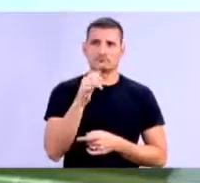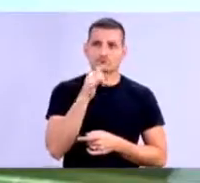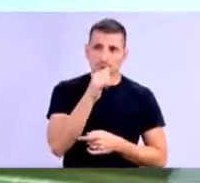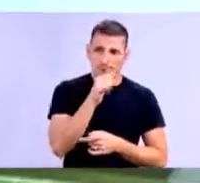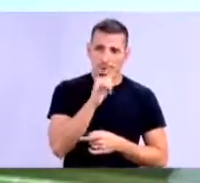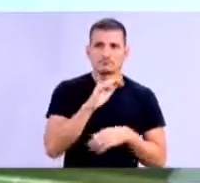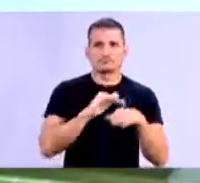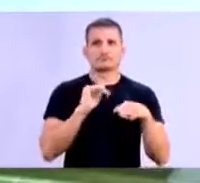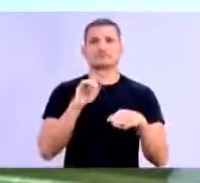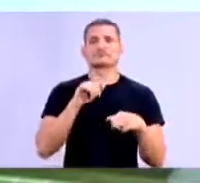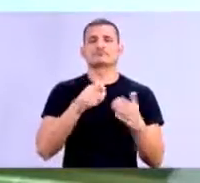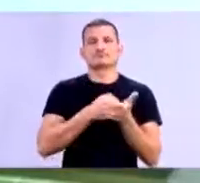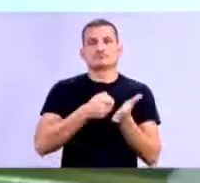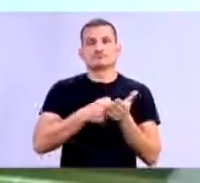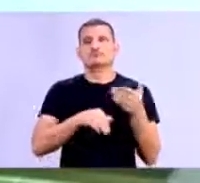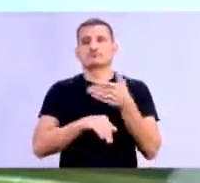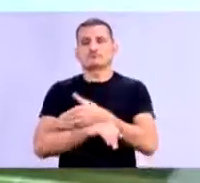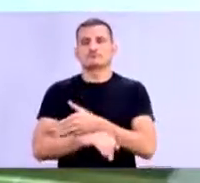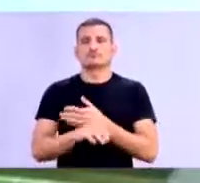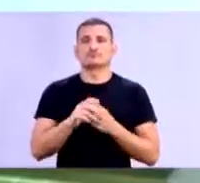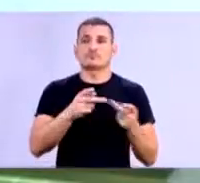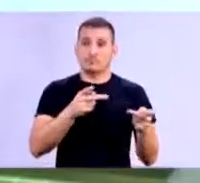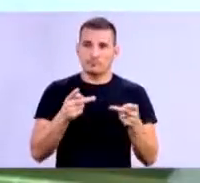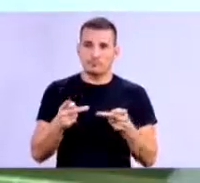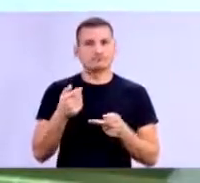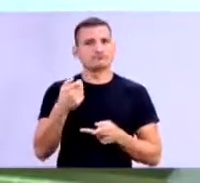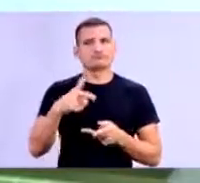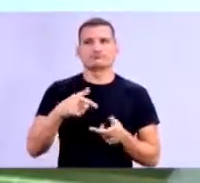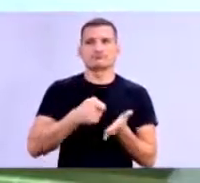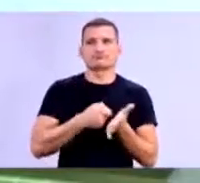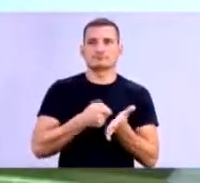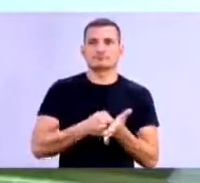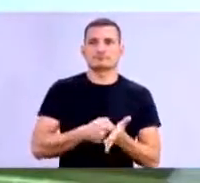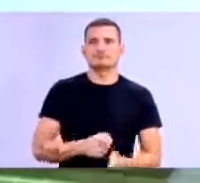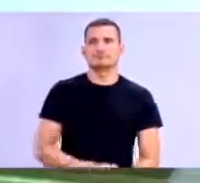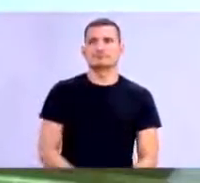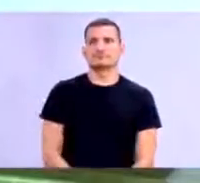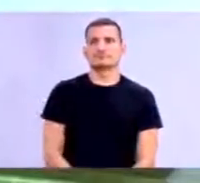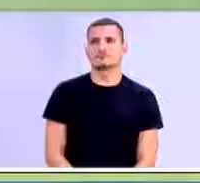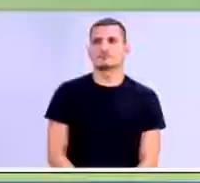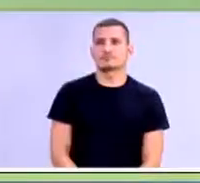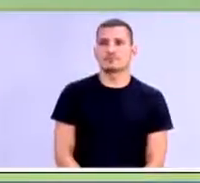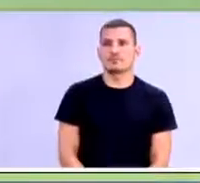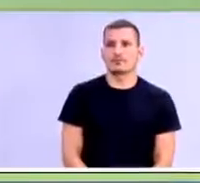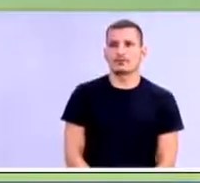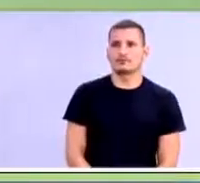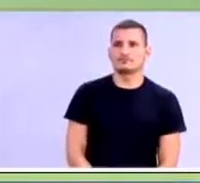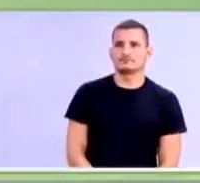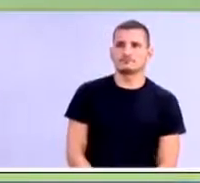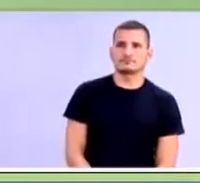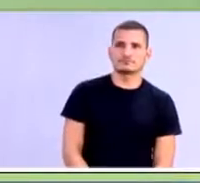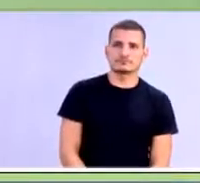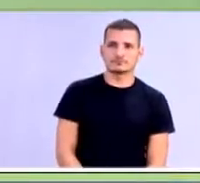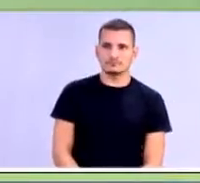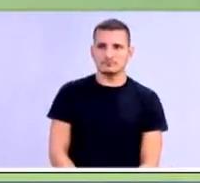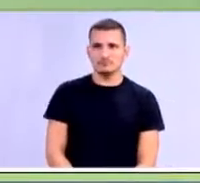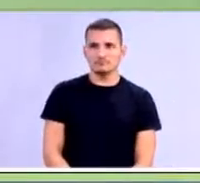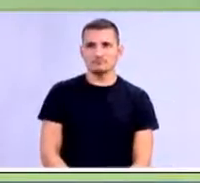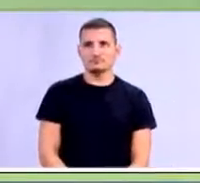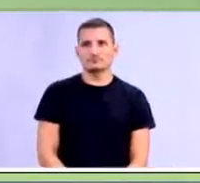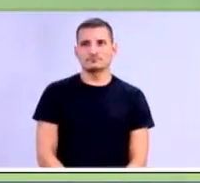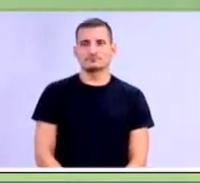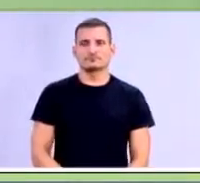a ir. No convite não existe essa obrigatoriedade. Tudo bem? Será que o João deveria